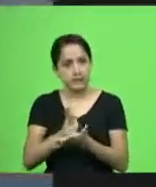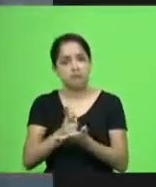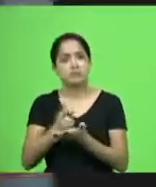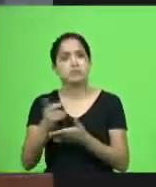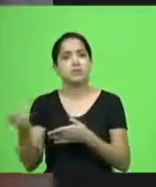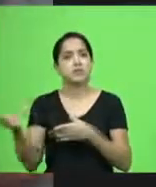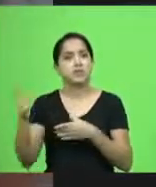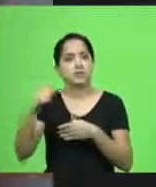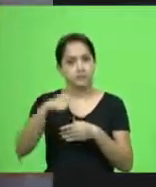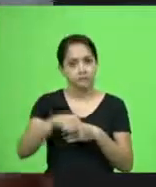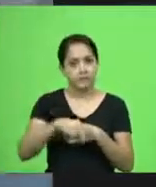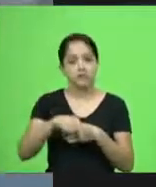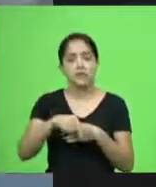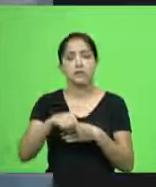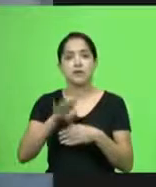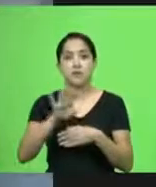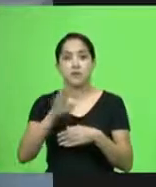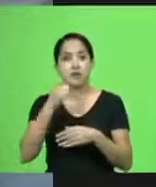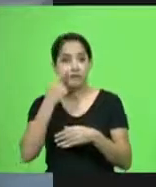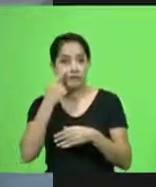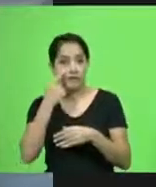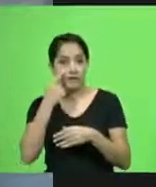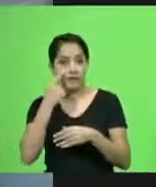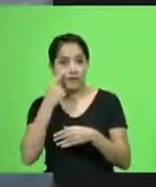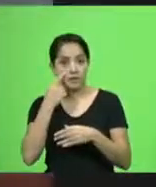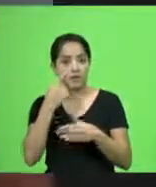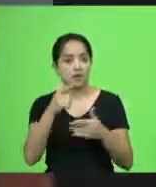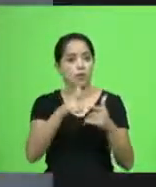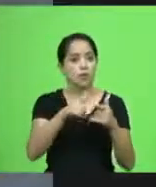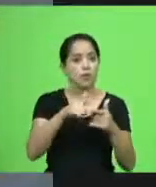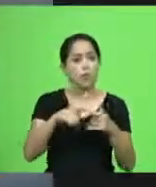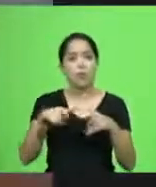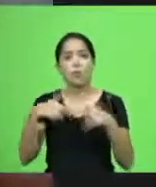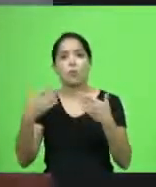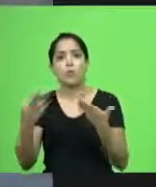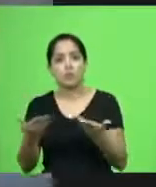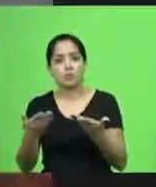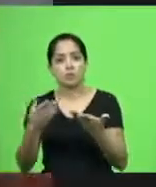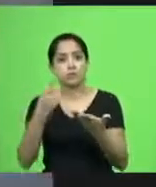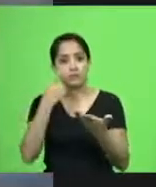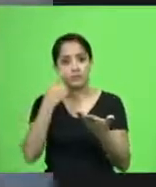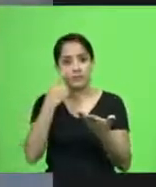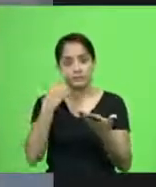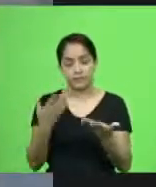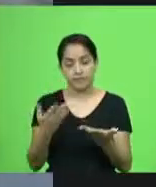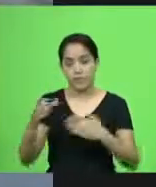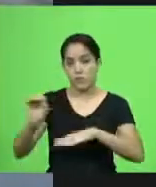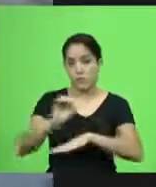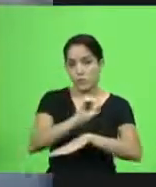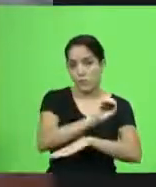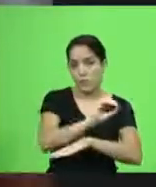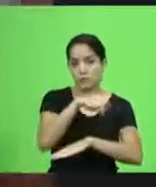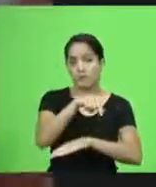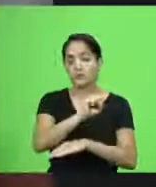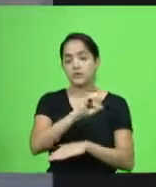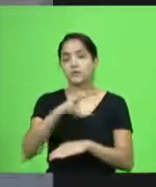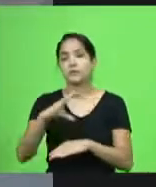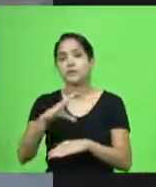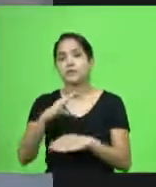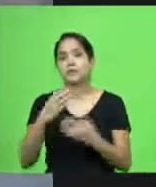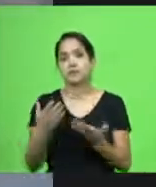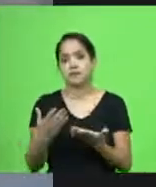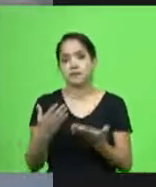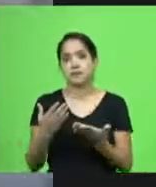mas seria bom que fosse ver esses problemas. Aquilo que o senhor diz, o oeste de Santa Catarina, a